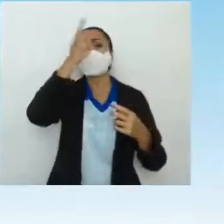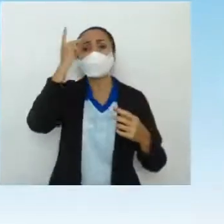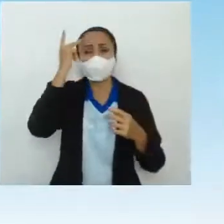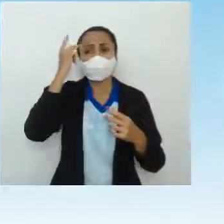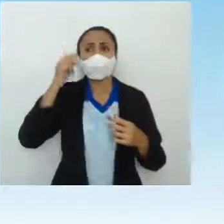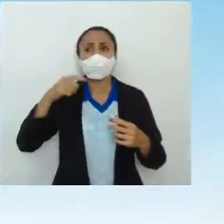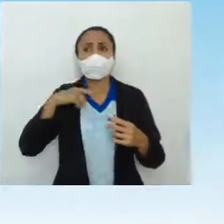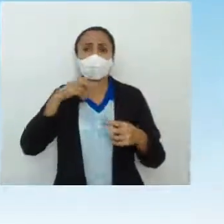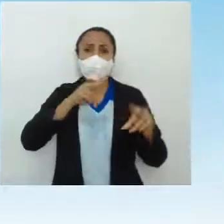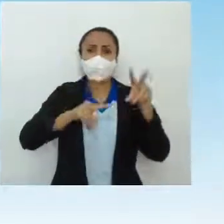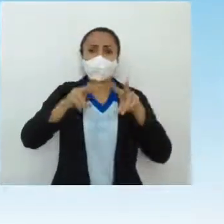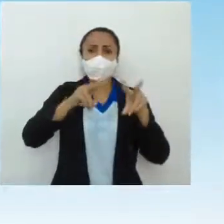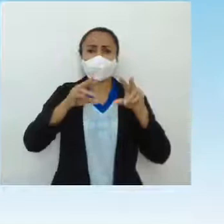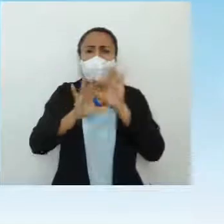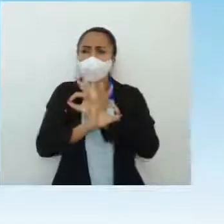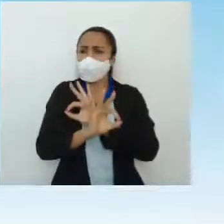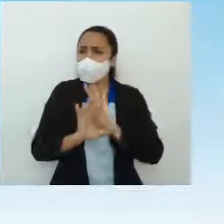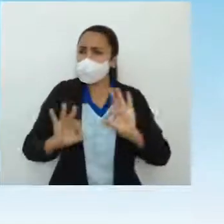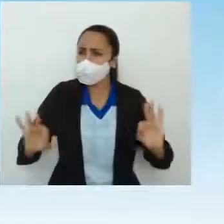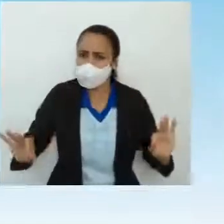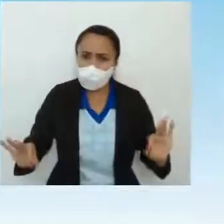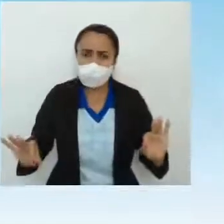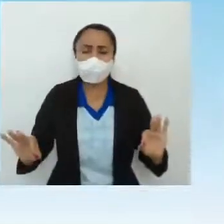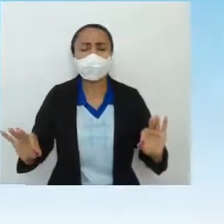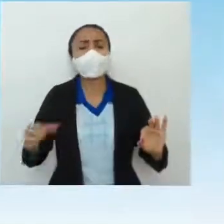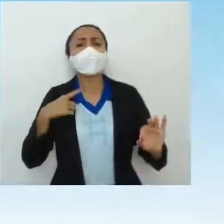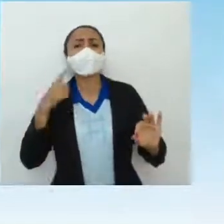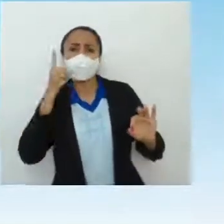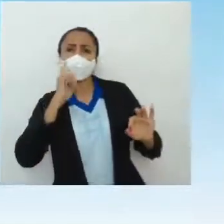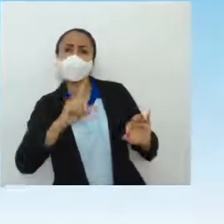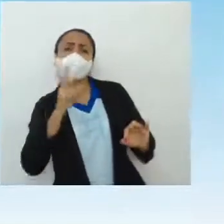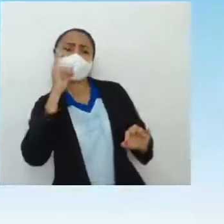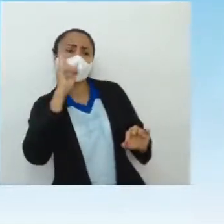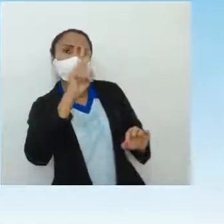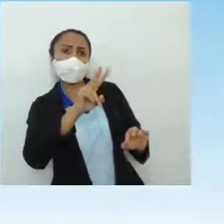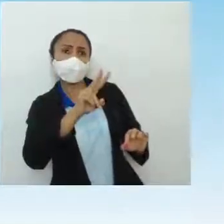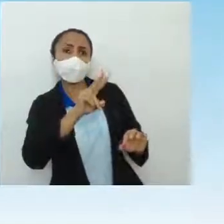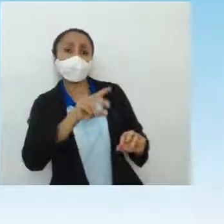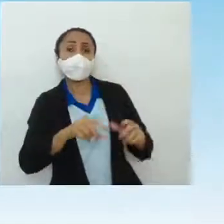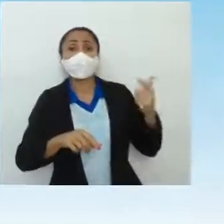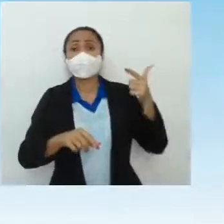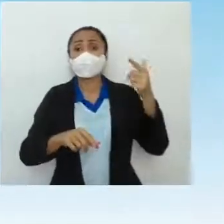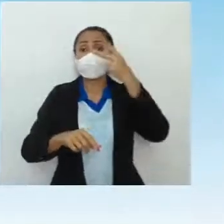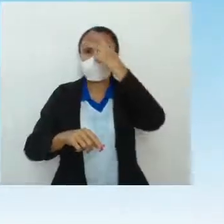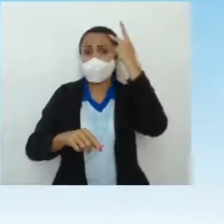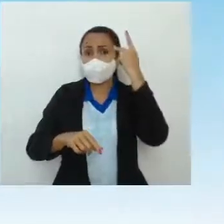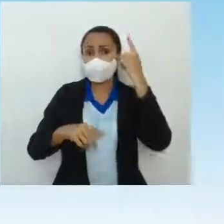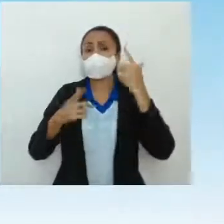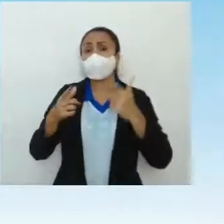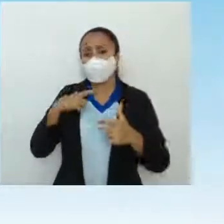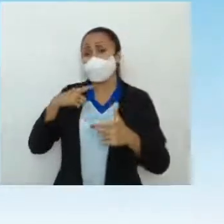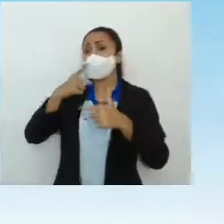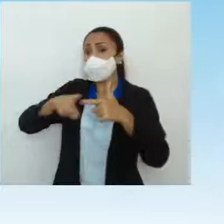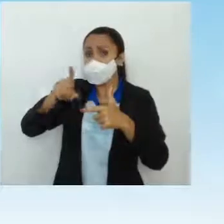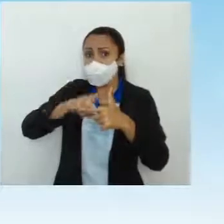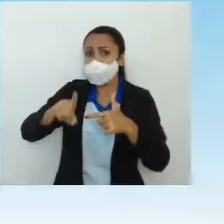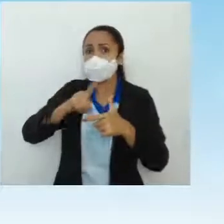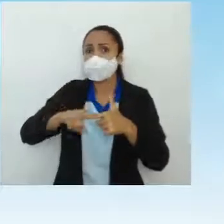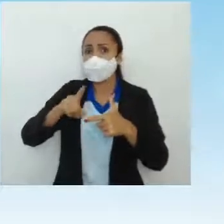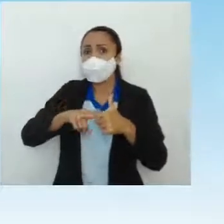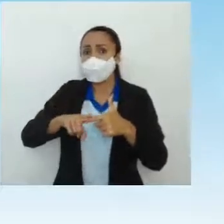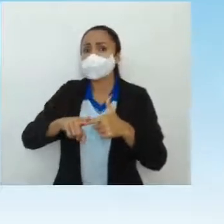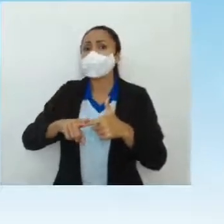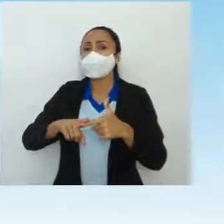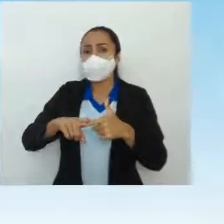uma visão ótima e perfeita, ela consegue enxergar. Já a segunda pessoa, que tem um problema de baixa